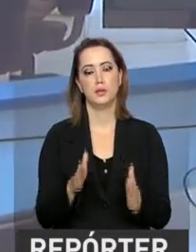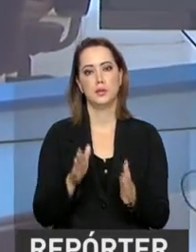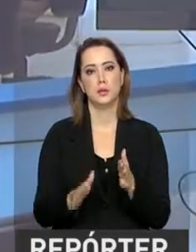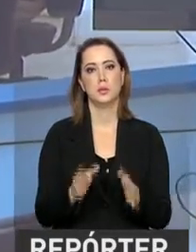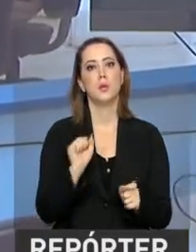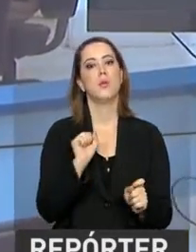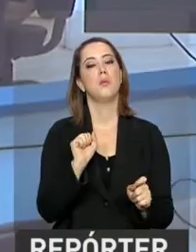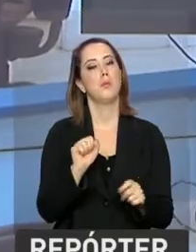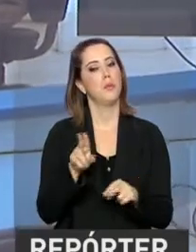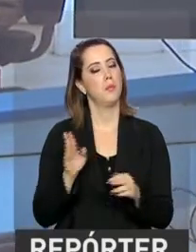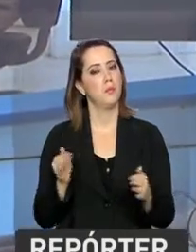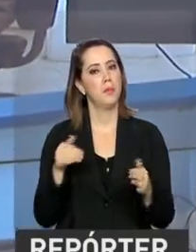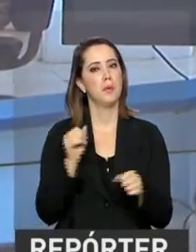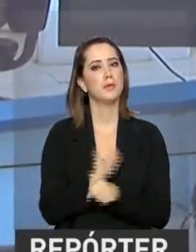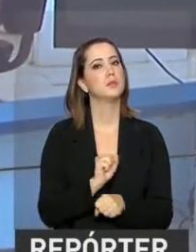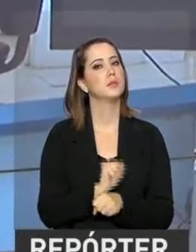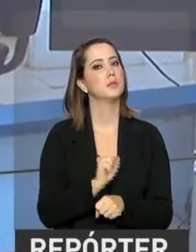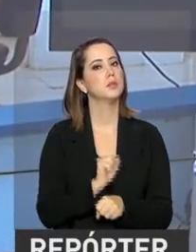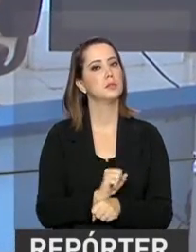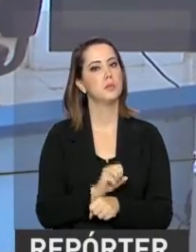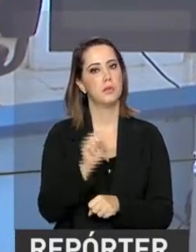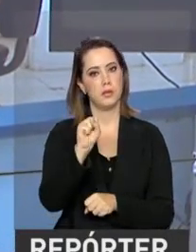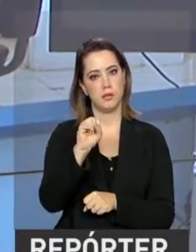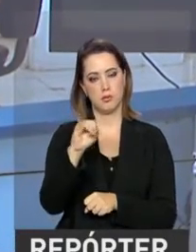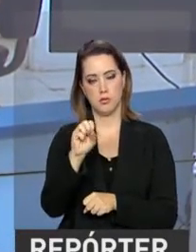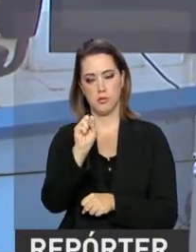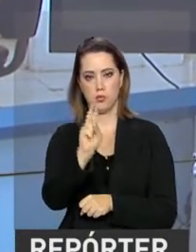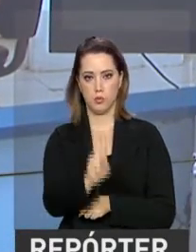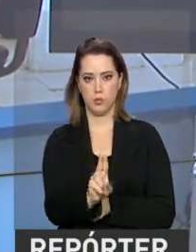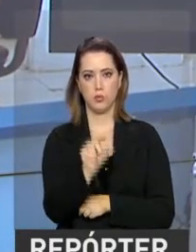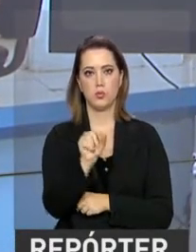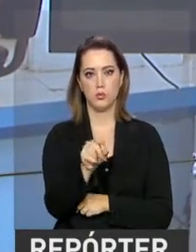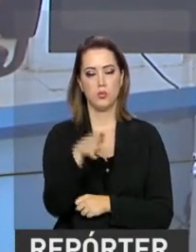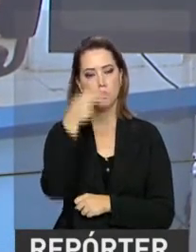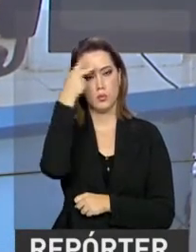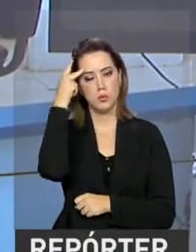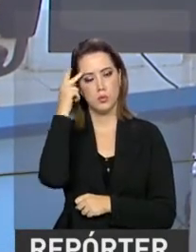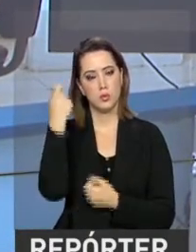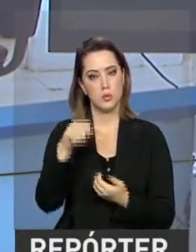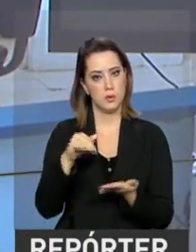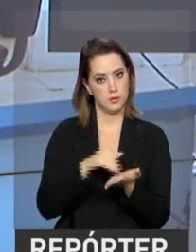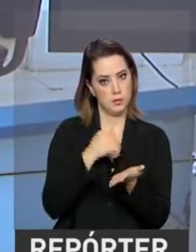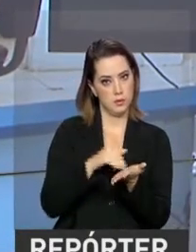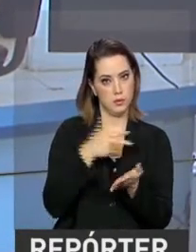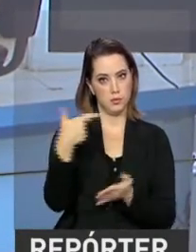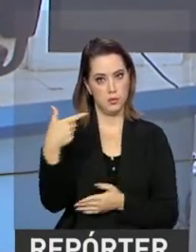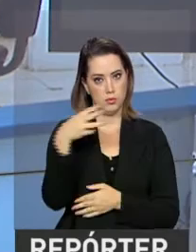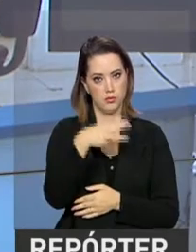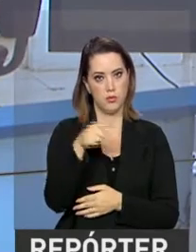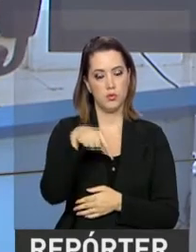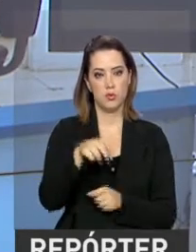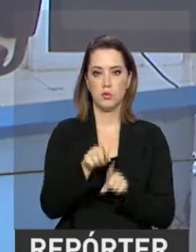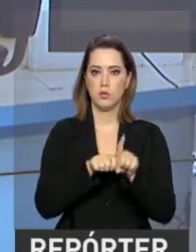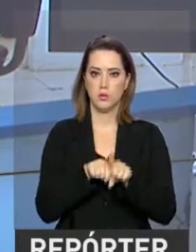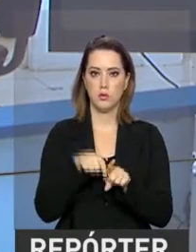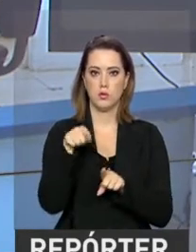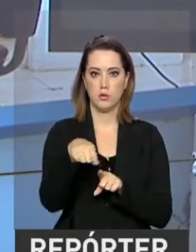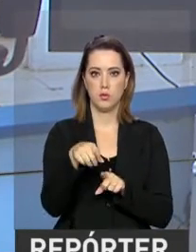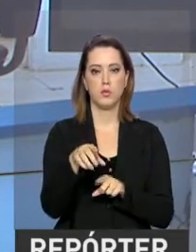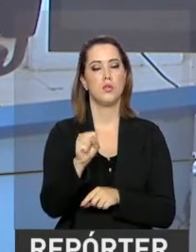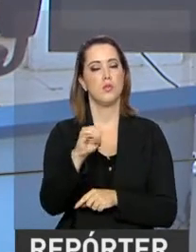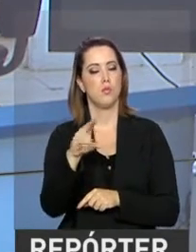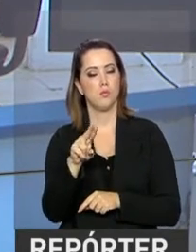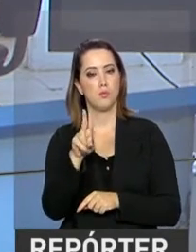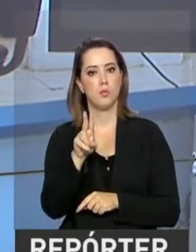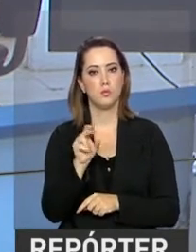do sisu aderirem à lista de espera os convocados devem fazer a matrícula no dia 23 deste mês por meio do sistema de